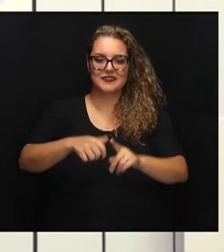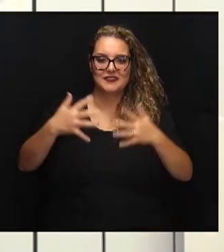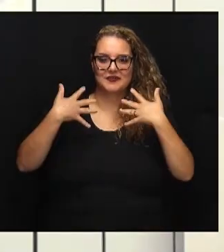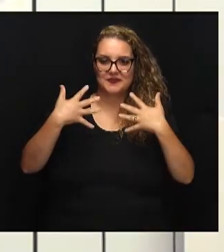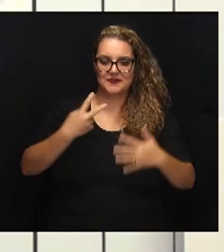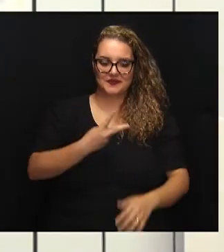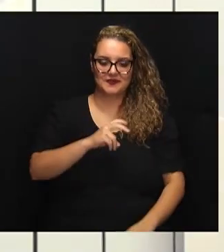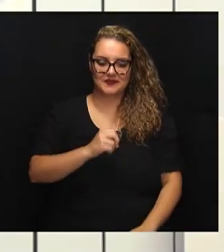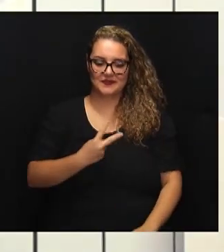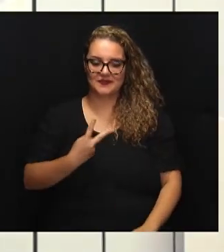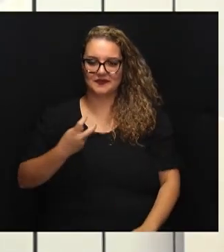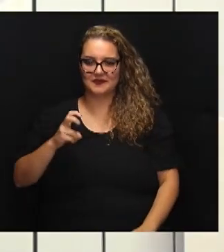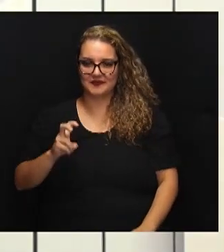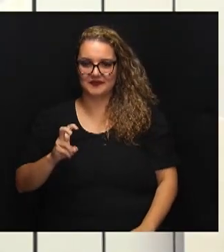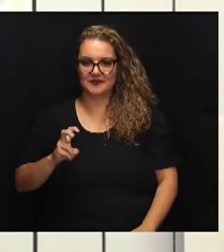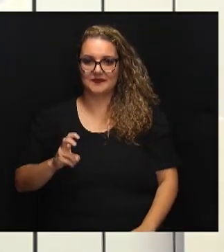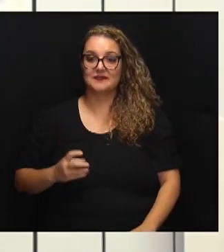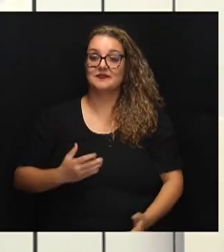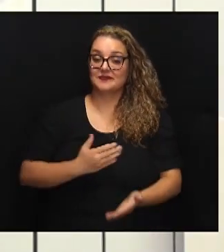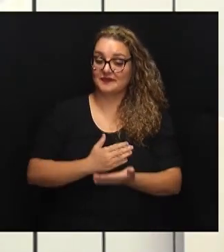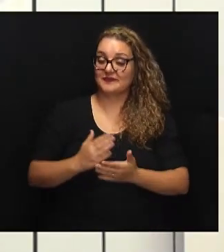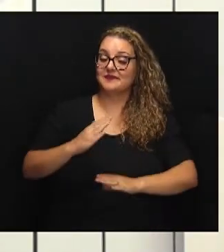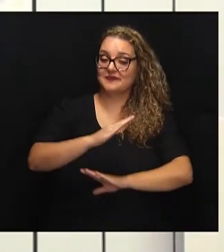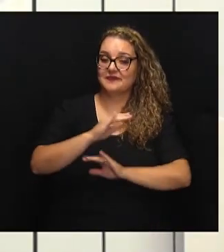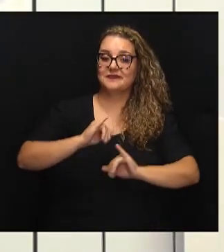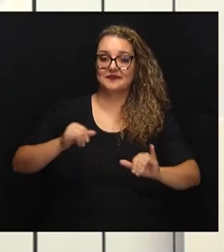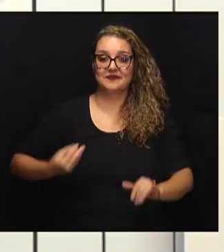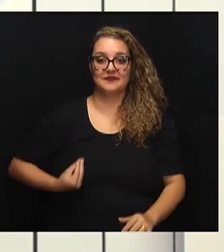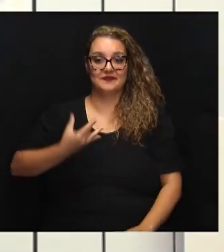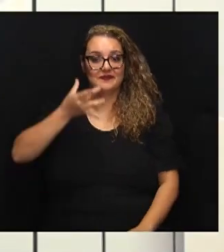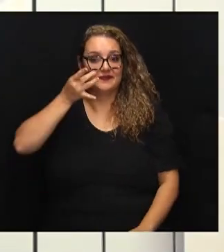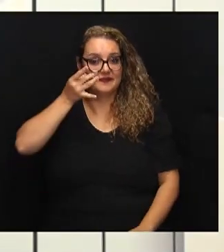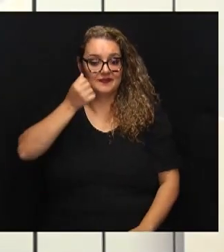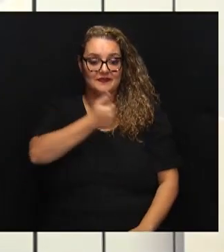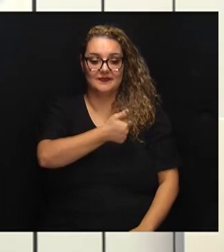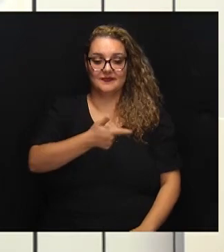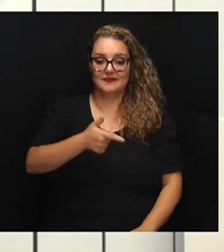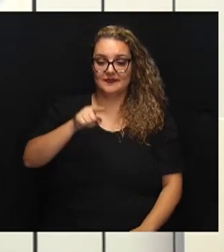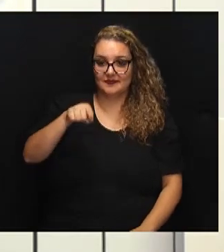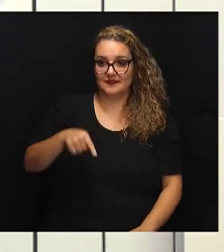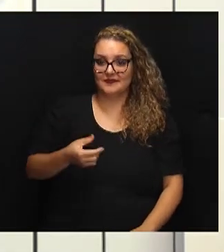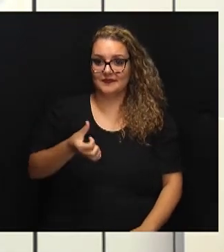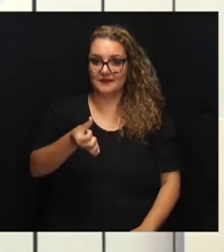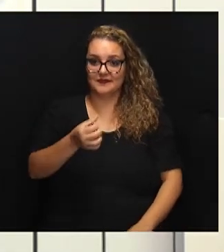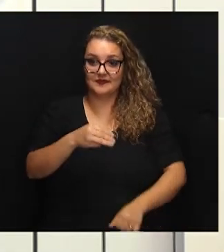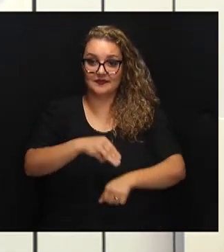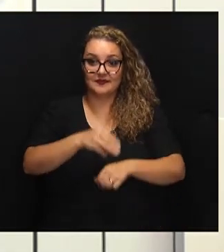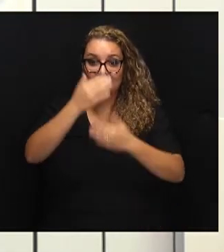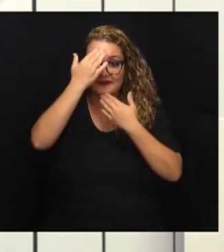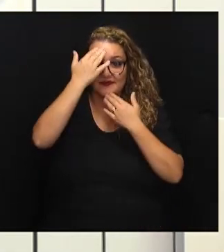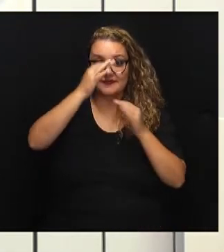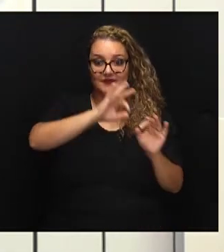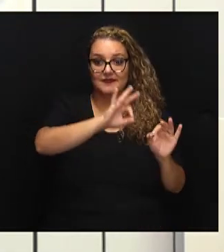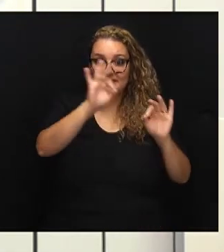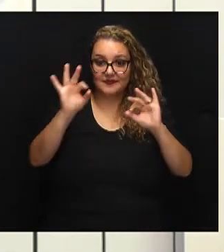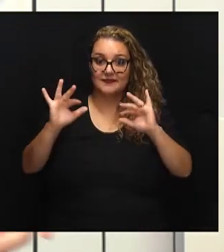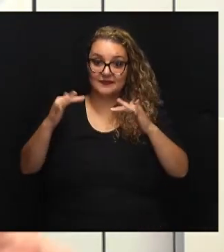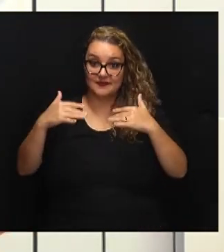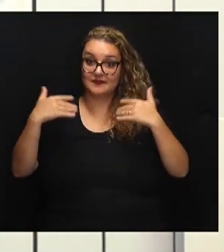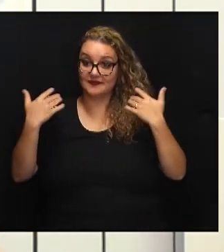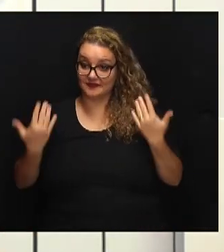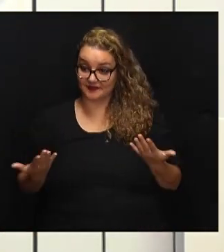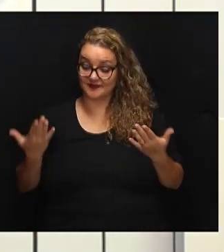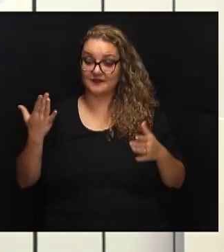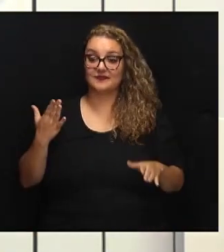Jornal Câmara Notícia, ao vivo, meio-dia mais 6 minutos. Muito obrigado pela sua companhia, pela sua audiência